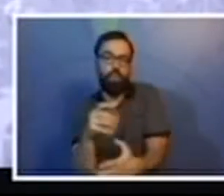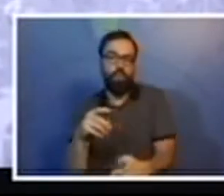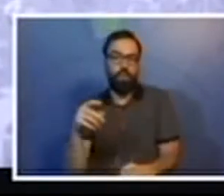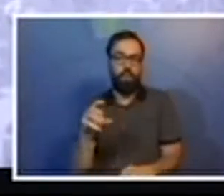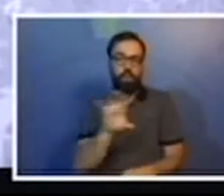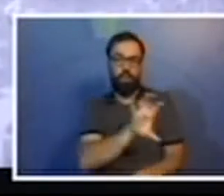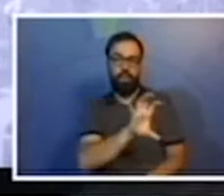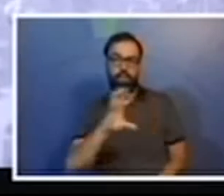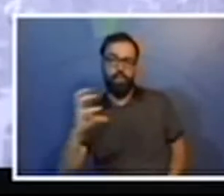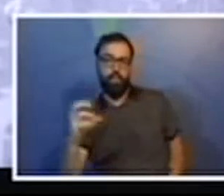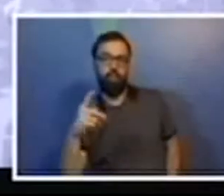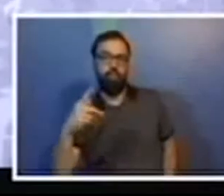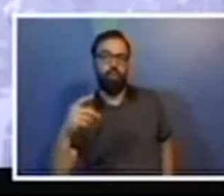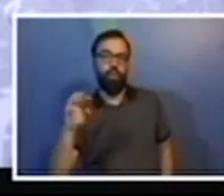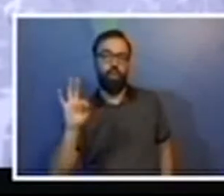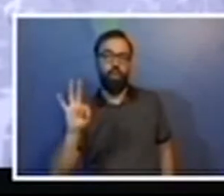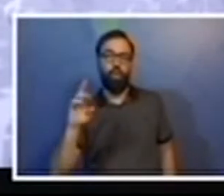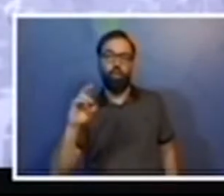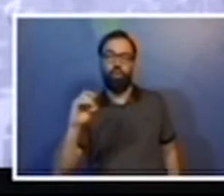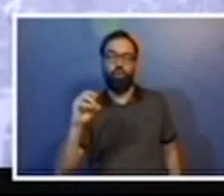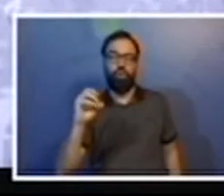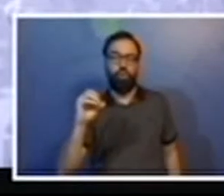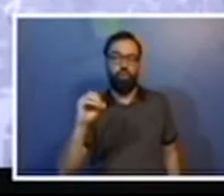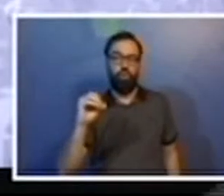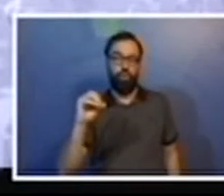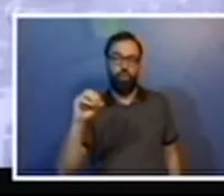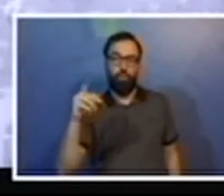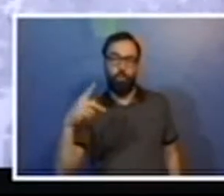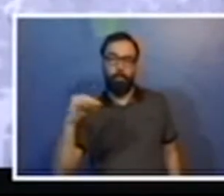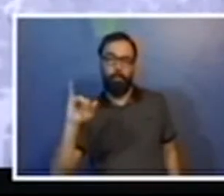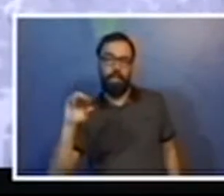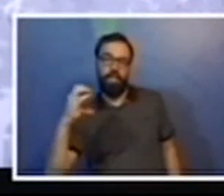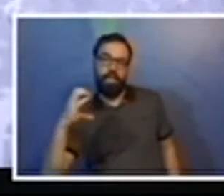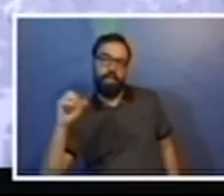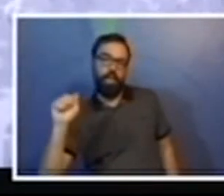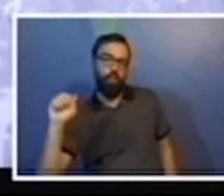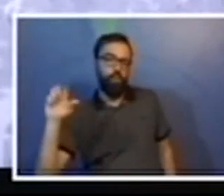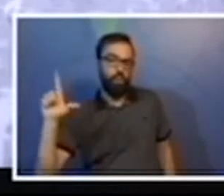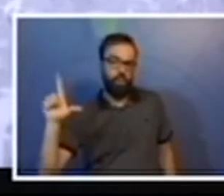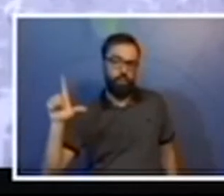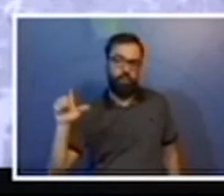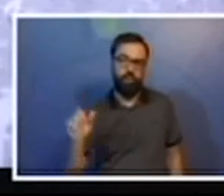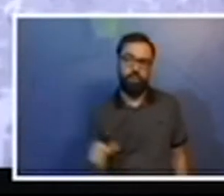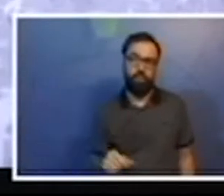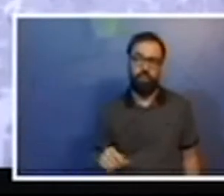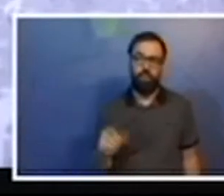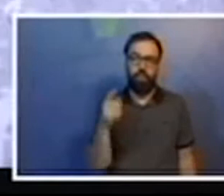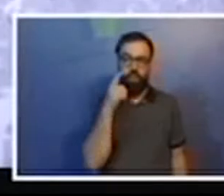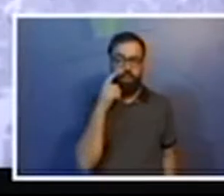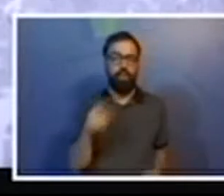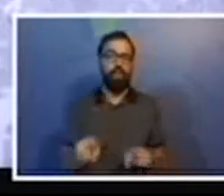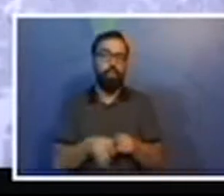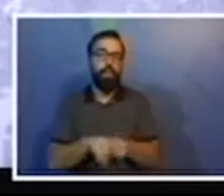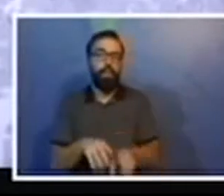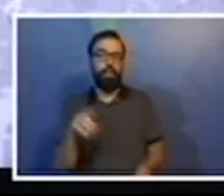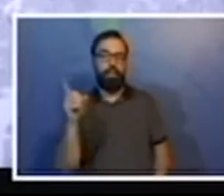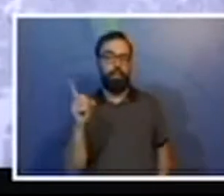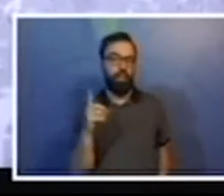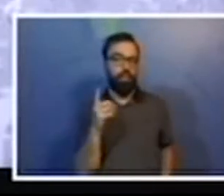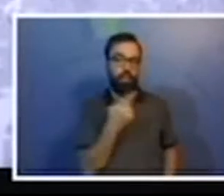de Samambaias em outras pteridófitas as avencas também pode ser é muito comum